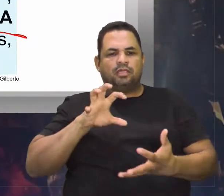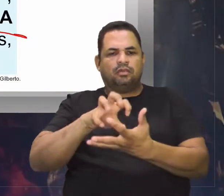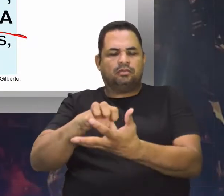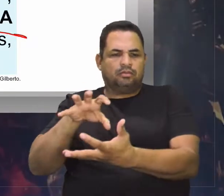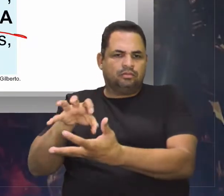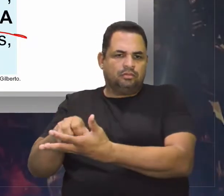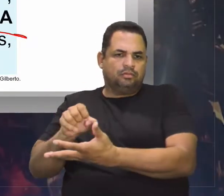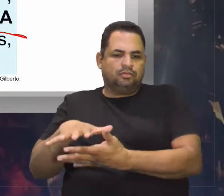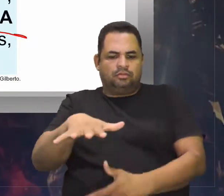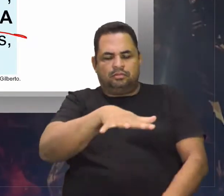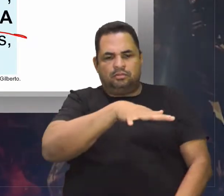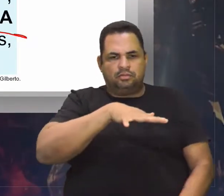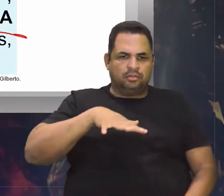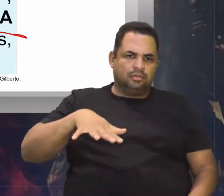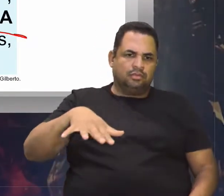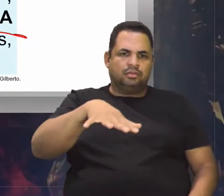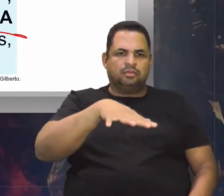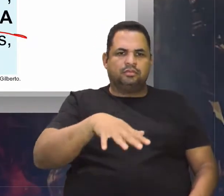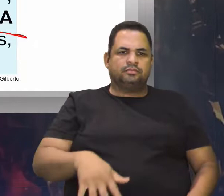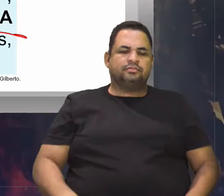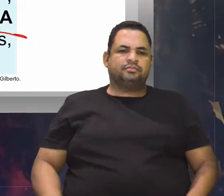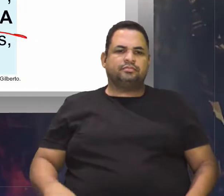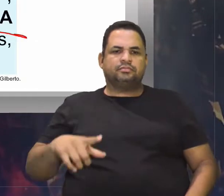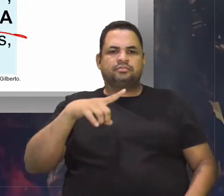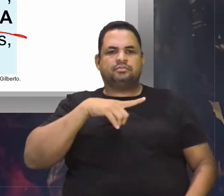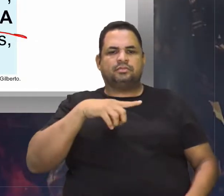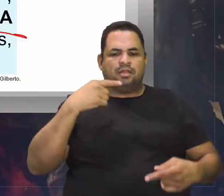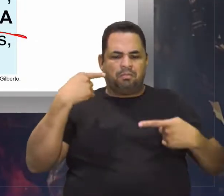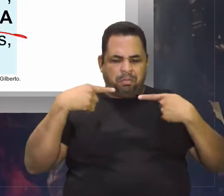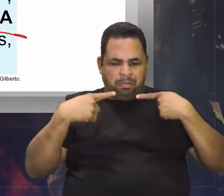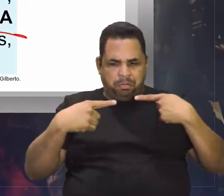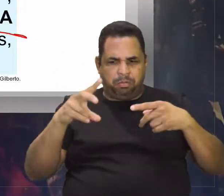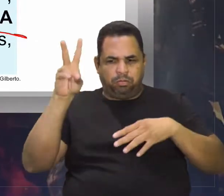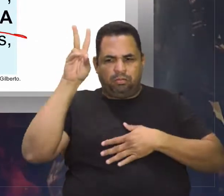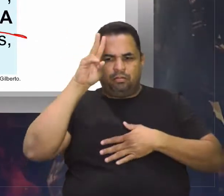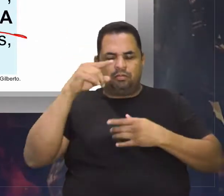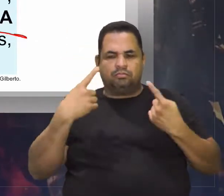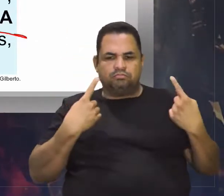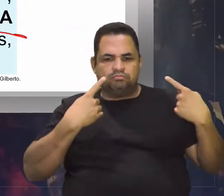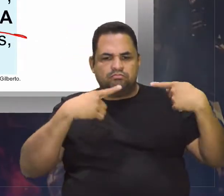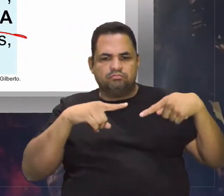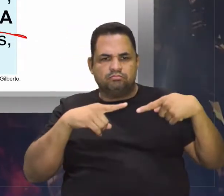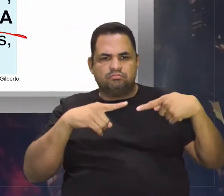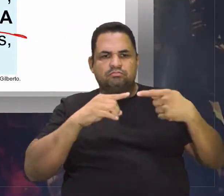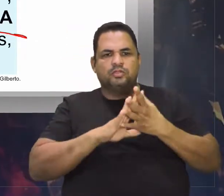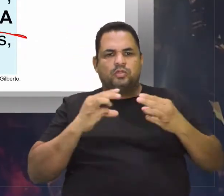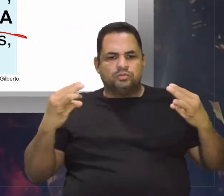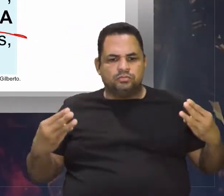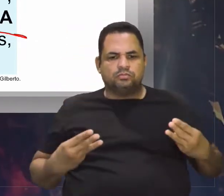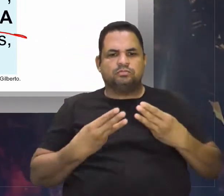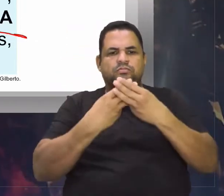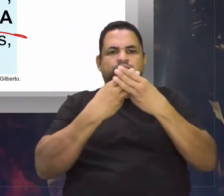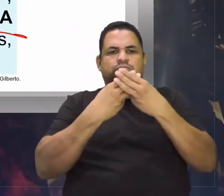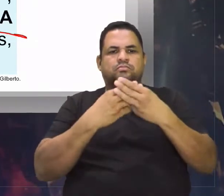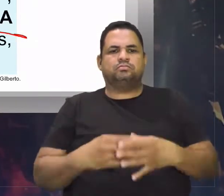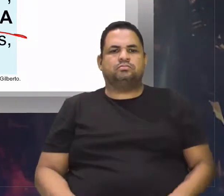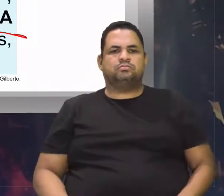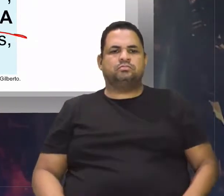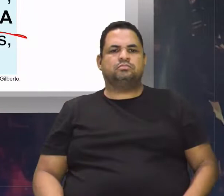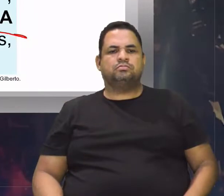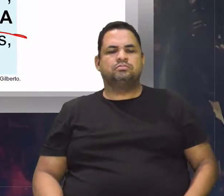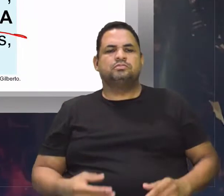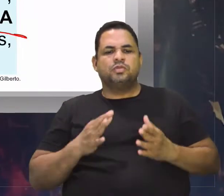aquela região, vão ter lutas históricas contra os judeus, vão